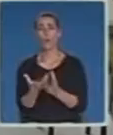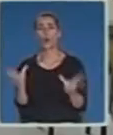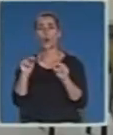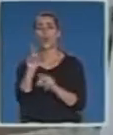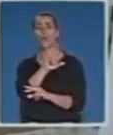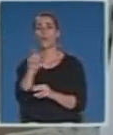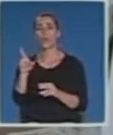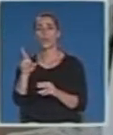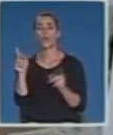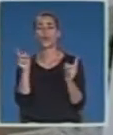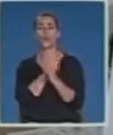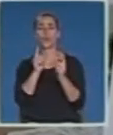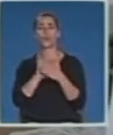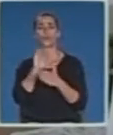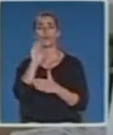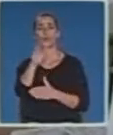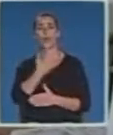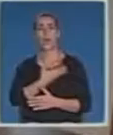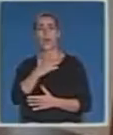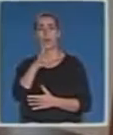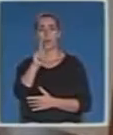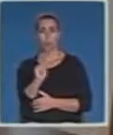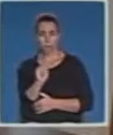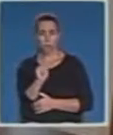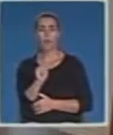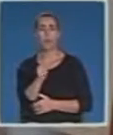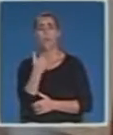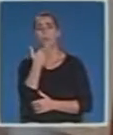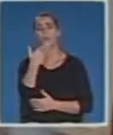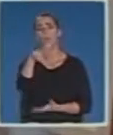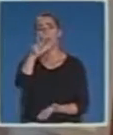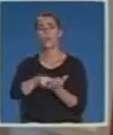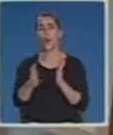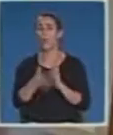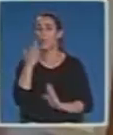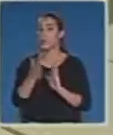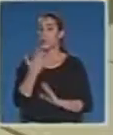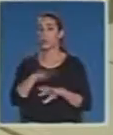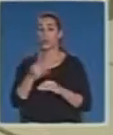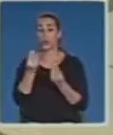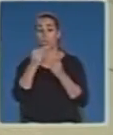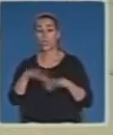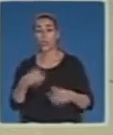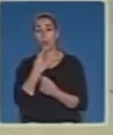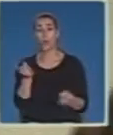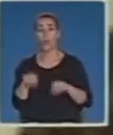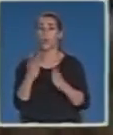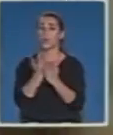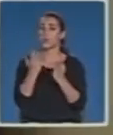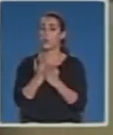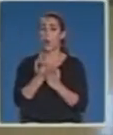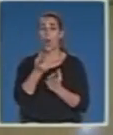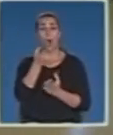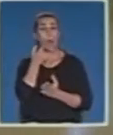preços dos transportes para a Direção Regional da Educação, a pedir a aprovação urgente para as crianças voltarem à escola quarta